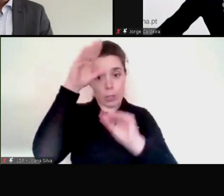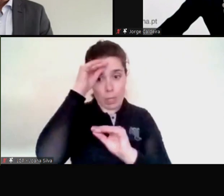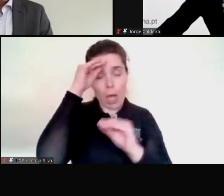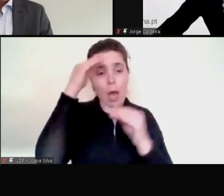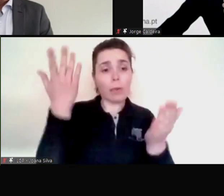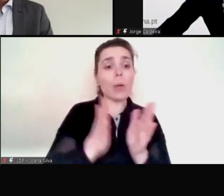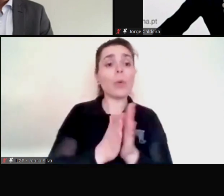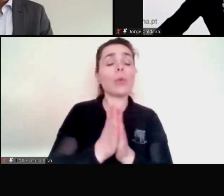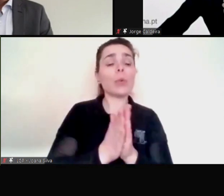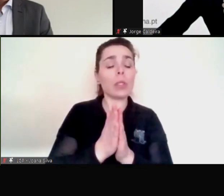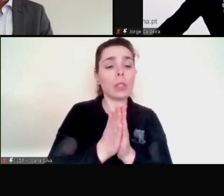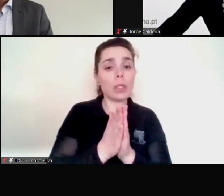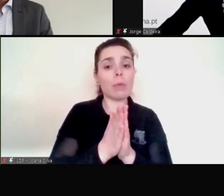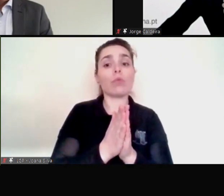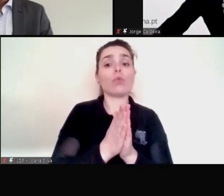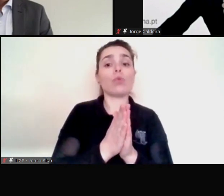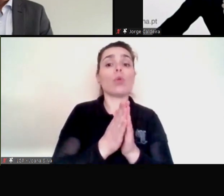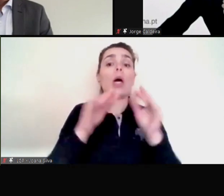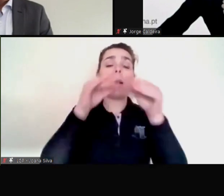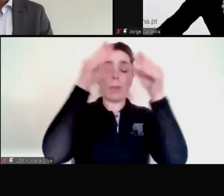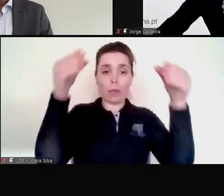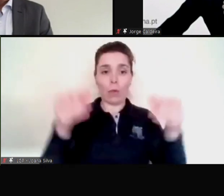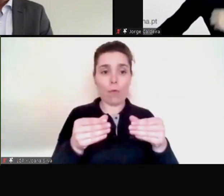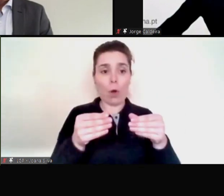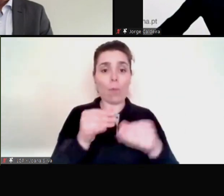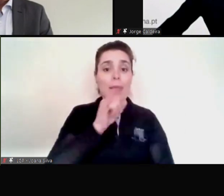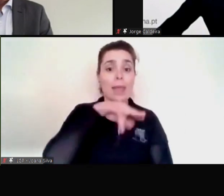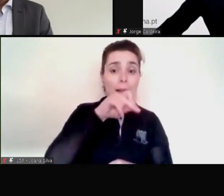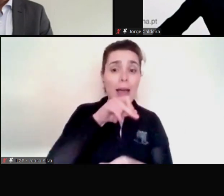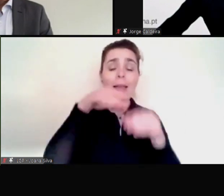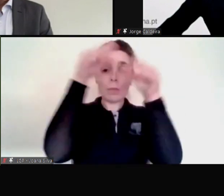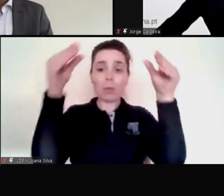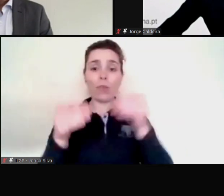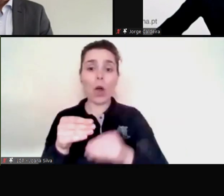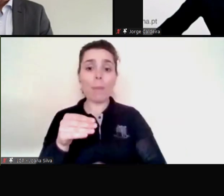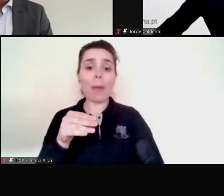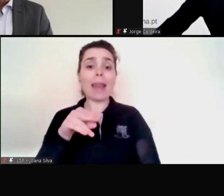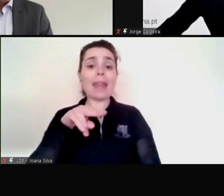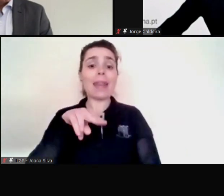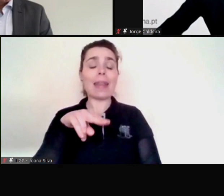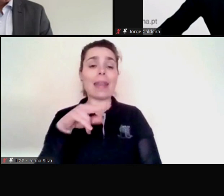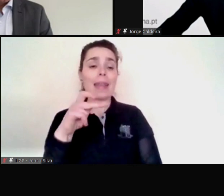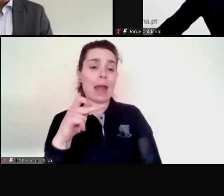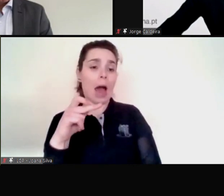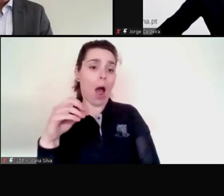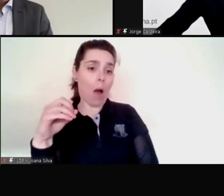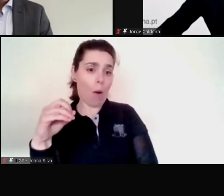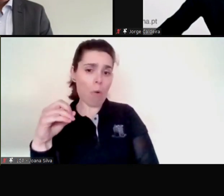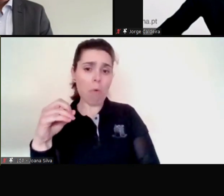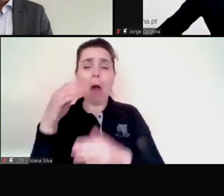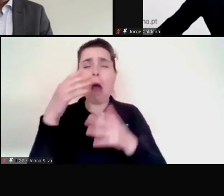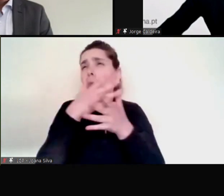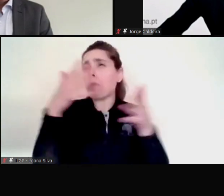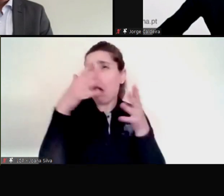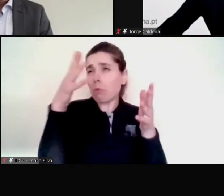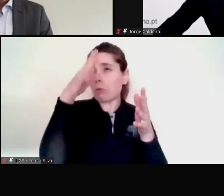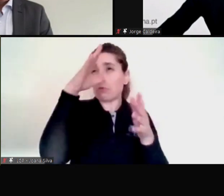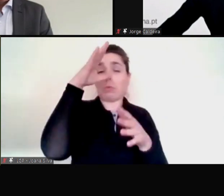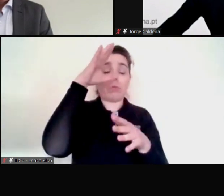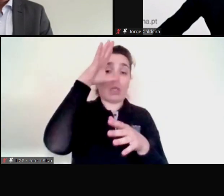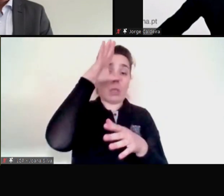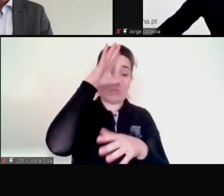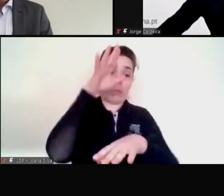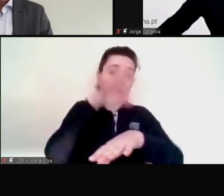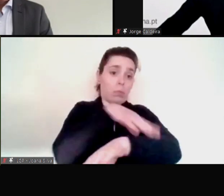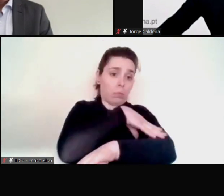plataformas do INA, quer a plataforma Now. A plataforma Now penso que já dispensa apresentações, a administração pública já toda a conhece muito bem. Gostava